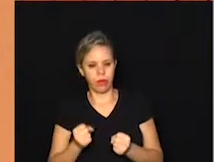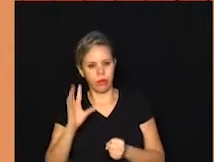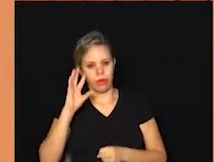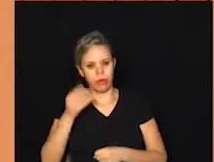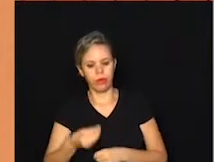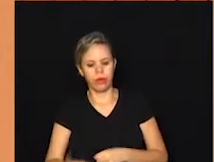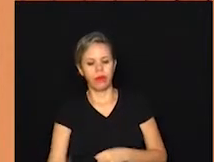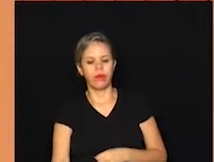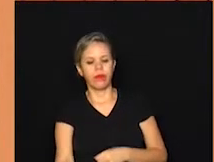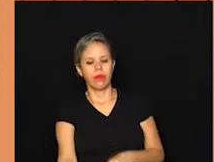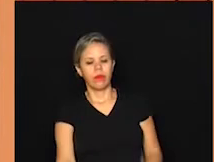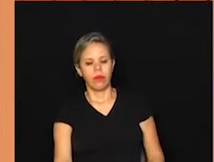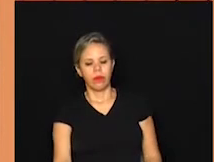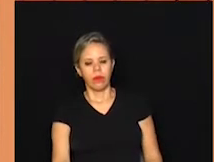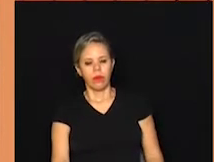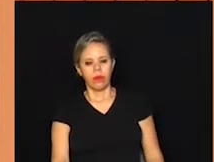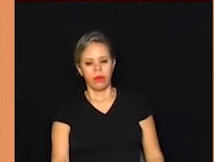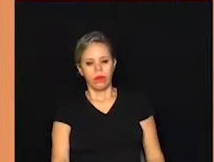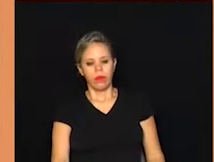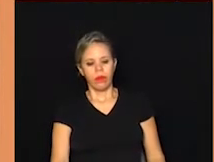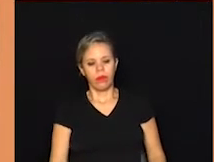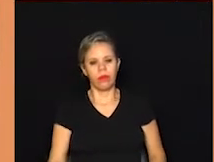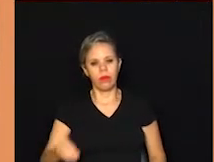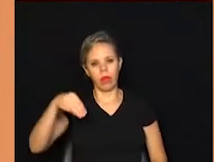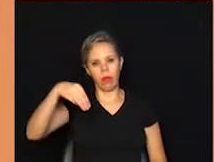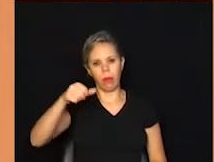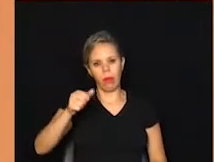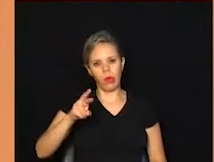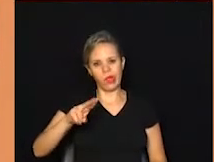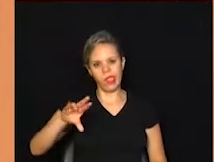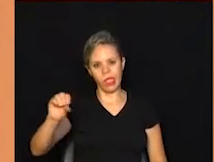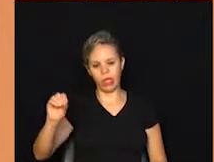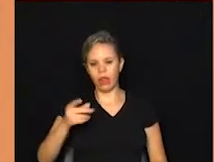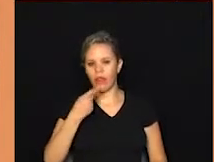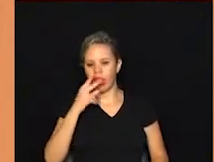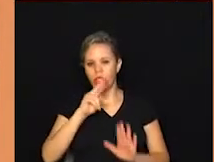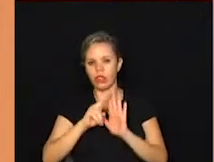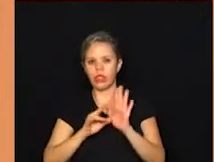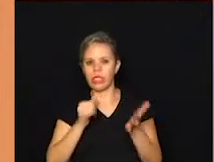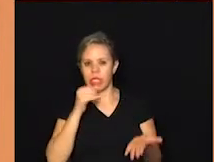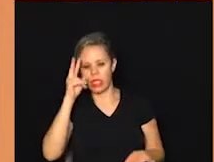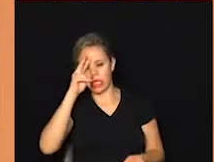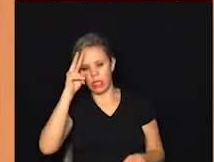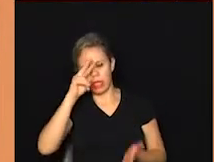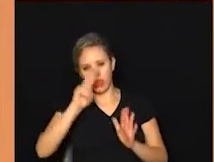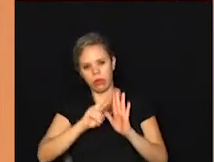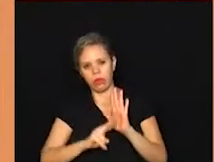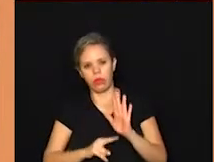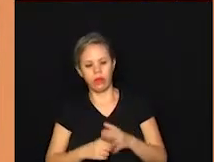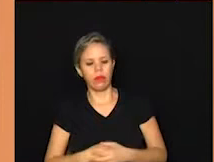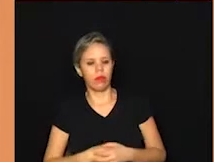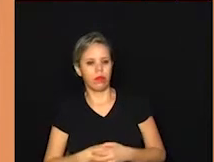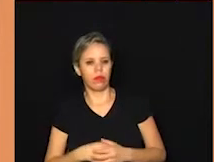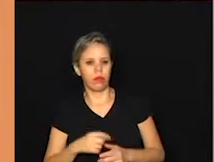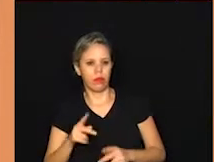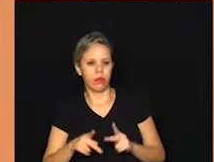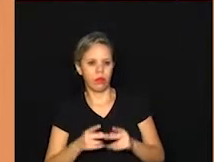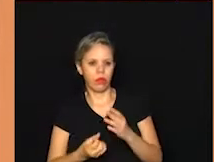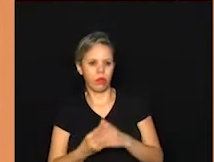né? E aqui o Maurílio faz um questionamento sobre o critério, né? Eu queria lembrar que os critérios para essa audiência pública